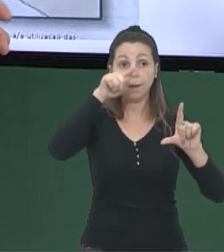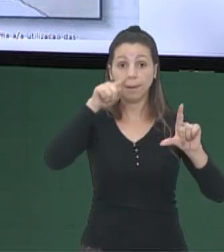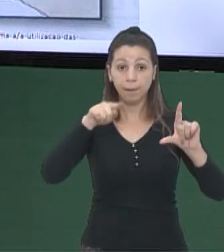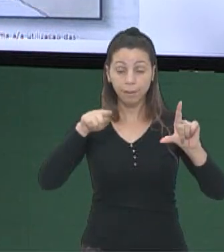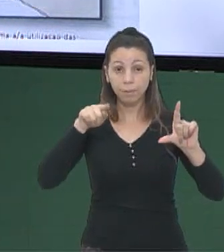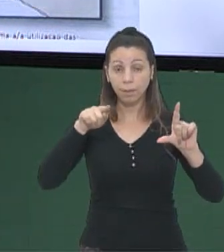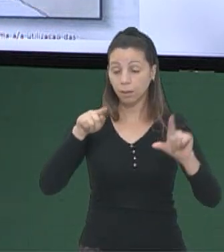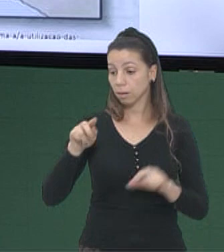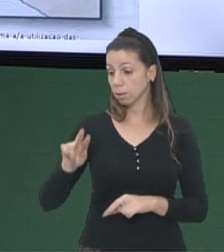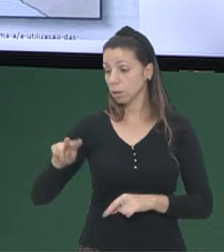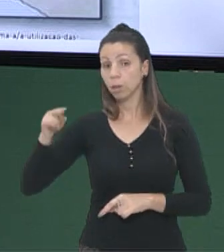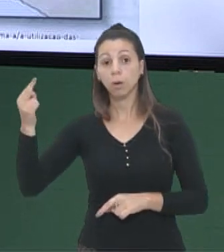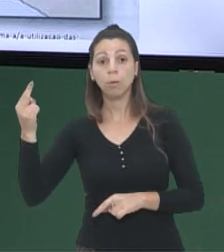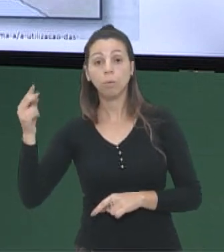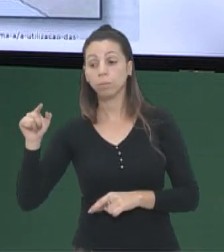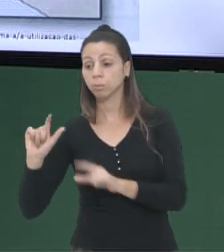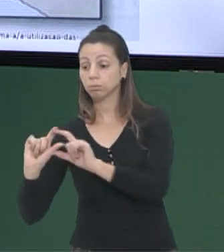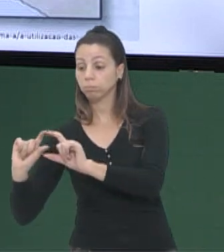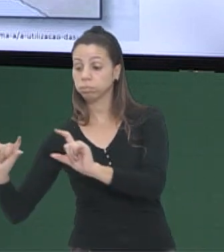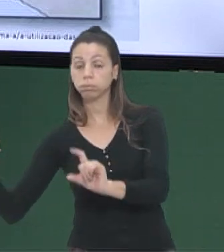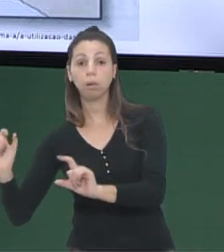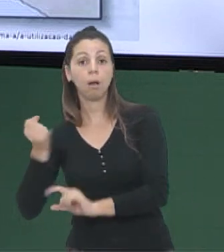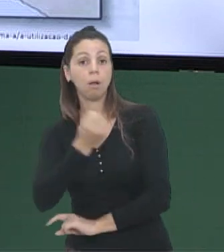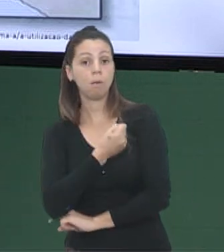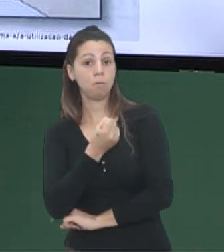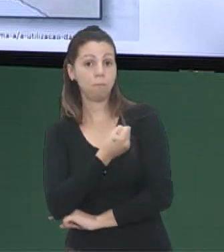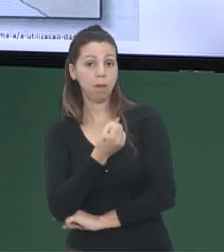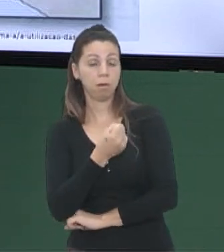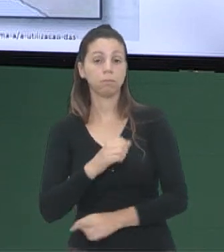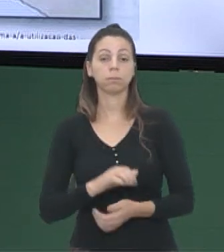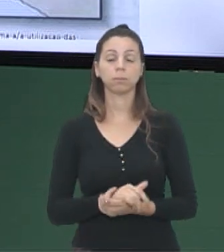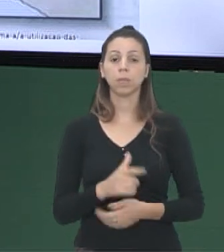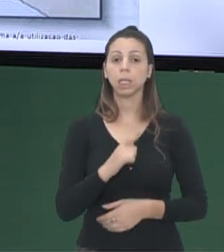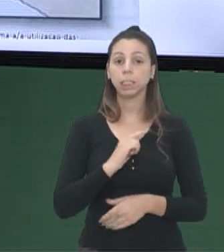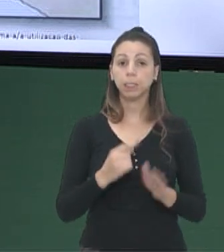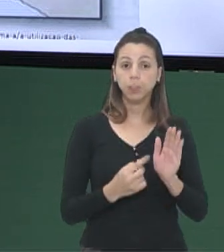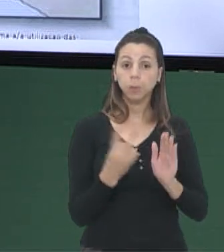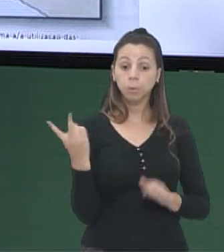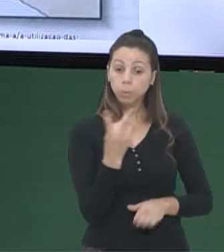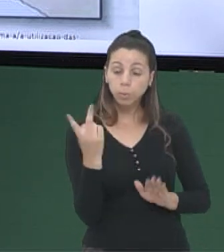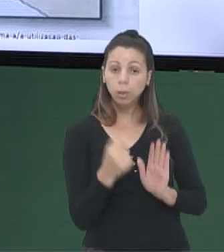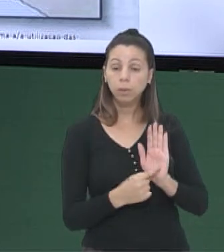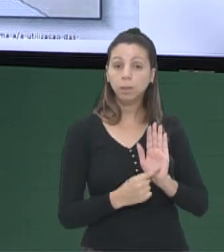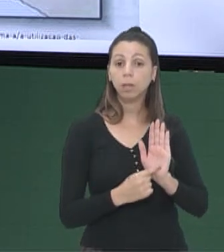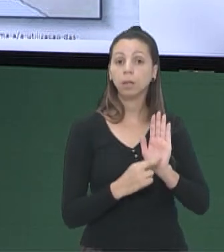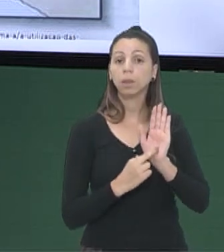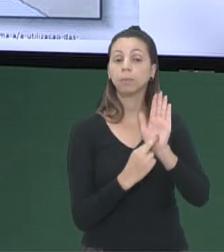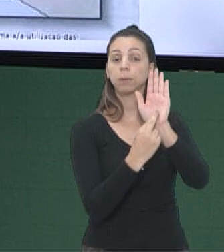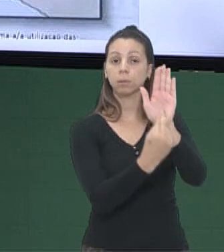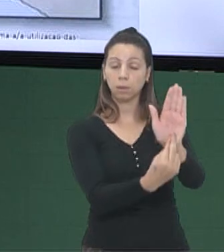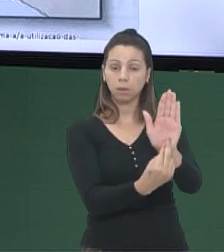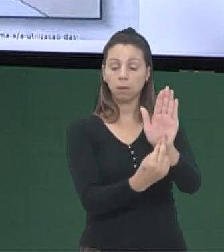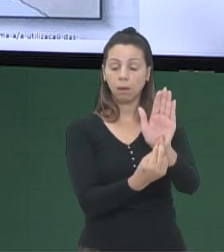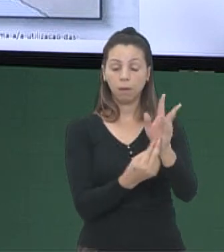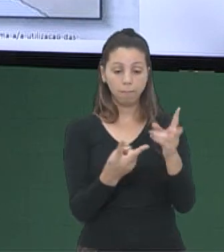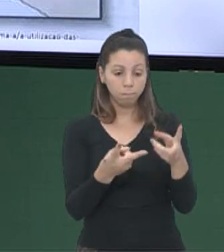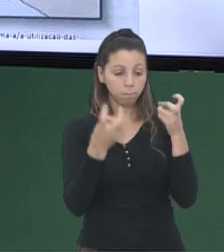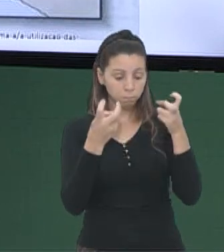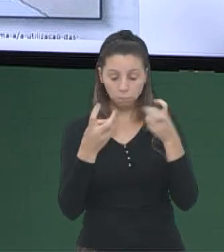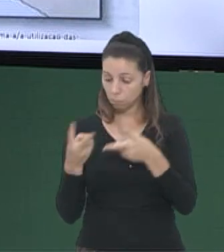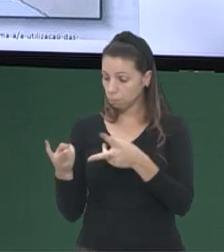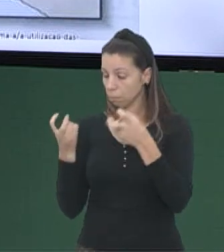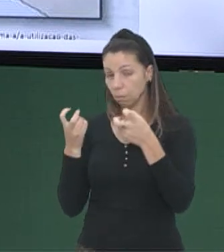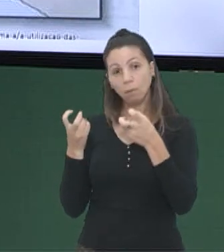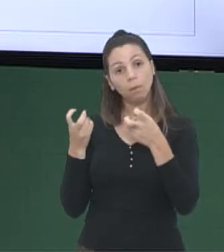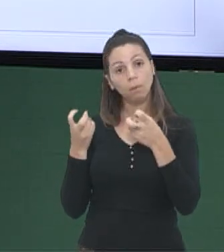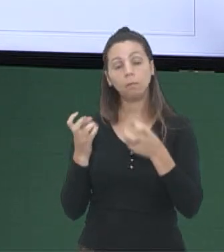é a escala numérica, para que você saiba que existem duas formas de representar e você consiga visualizá-las na prática, a escala gráfica